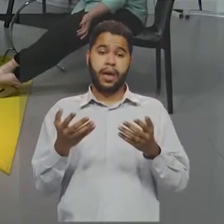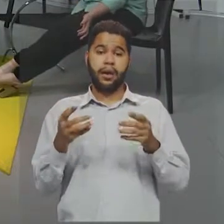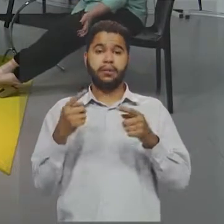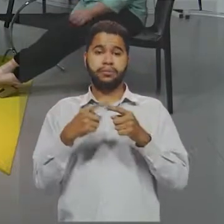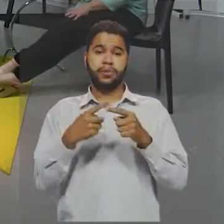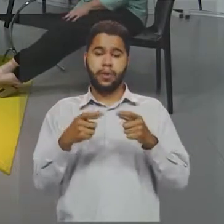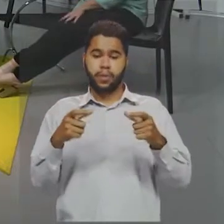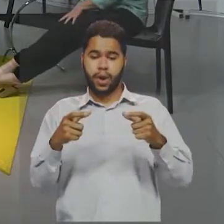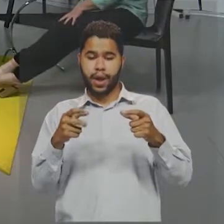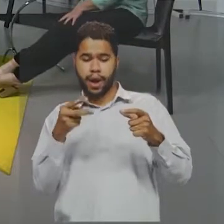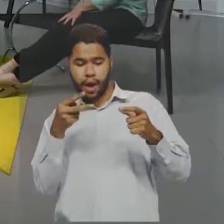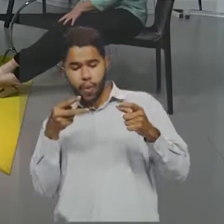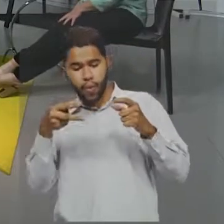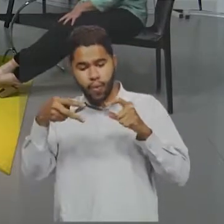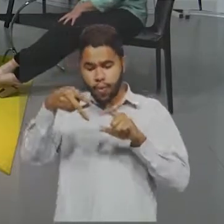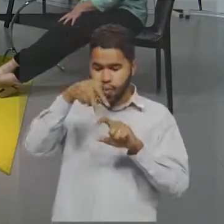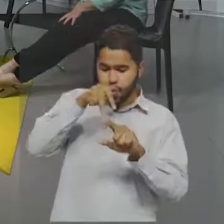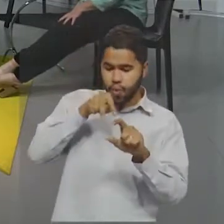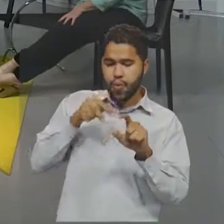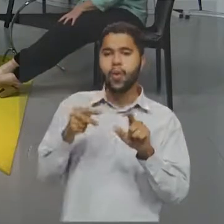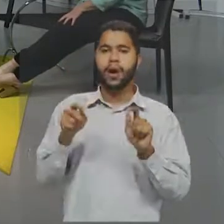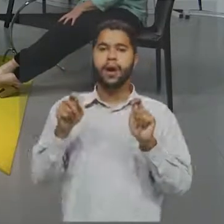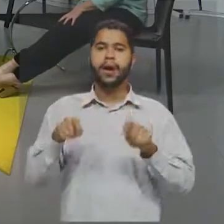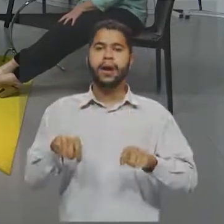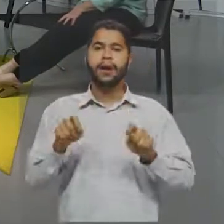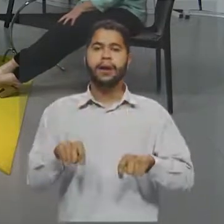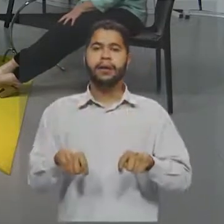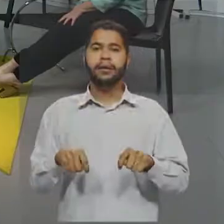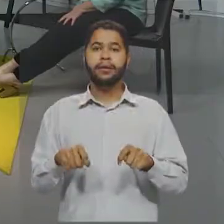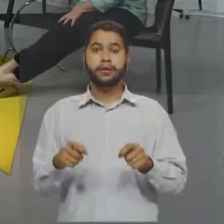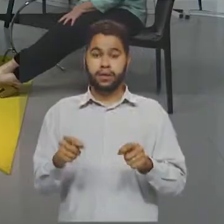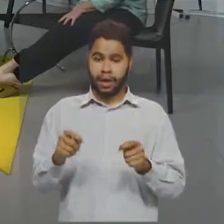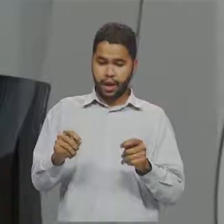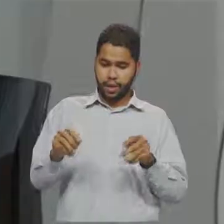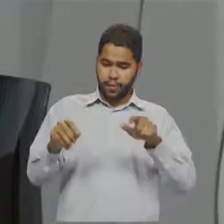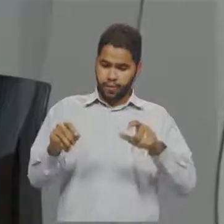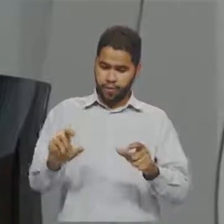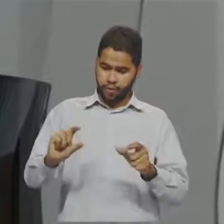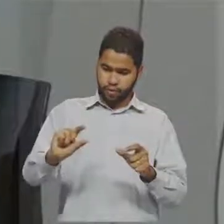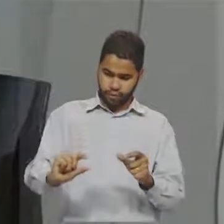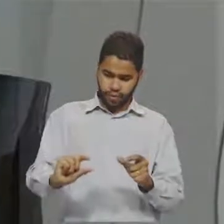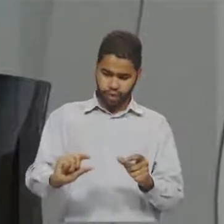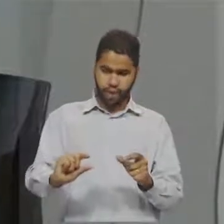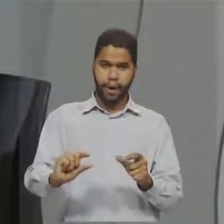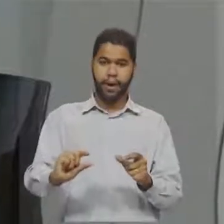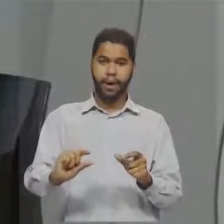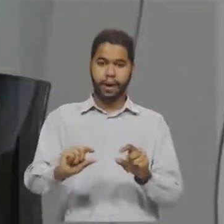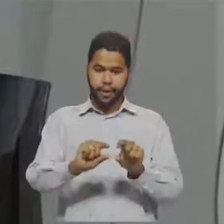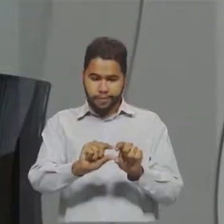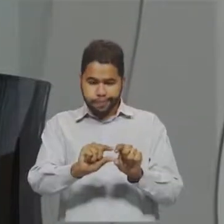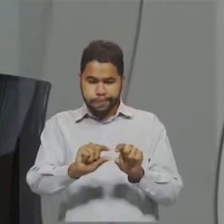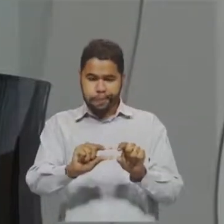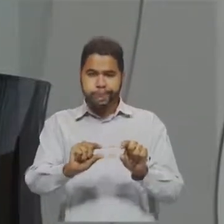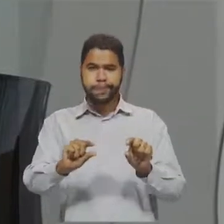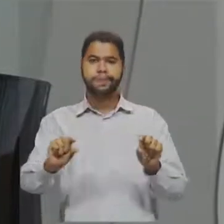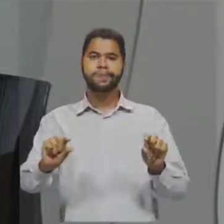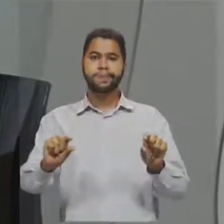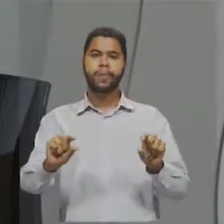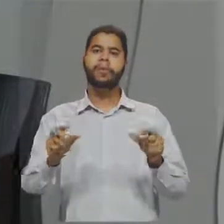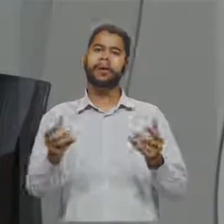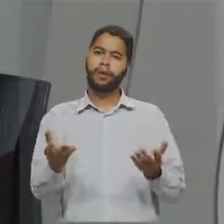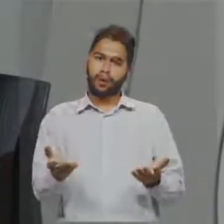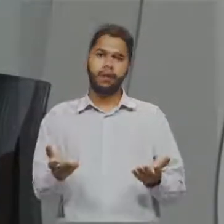espacial, né? Por quê? Se eu coloquei, não ficou no mesmo plano, eu tenho espessura aqui, ó.